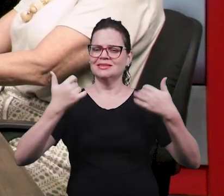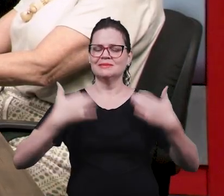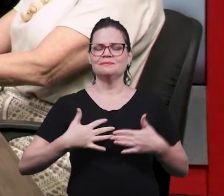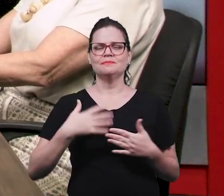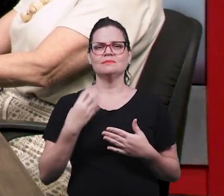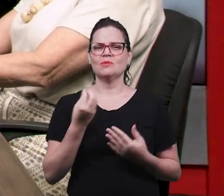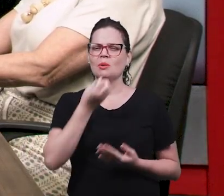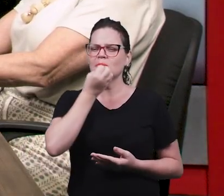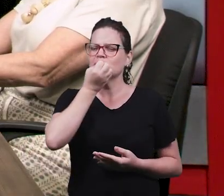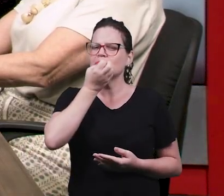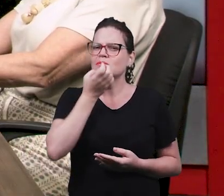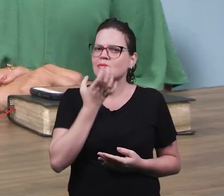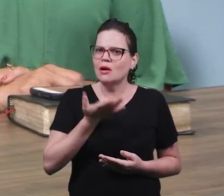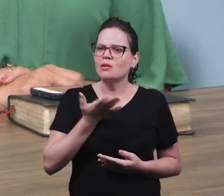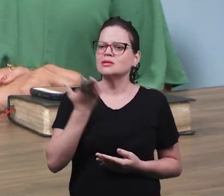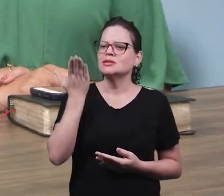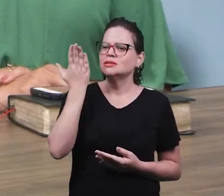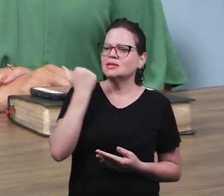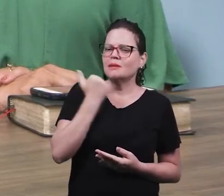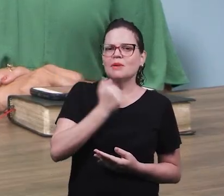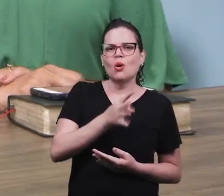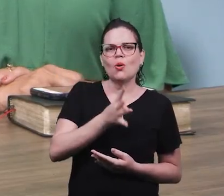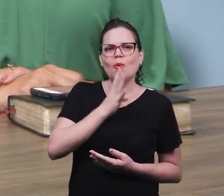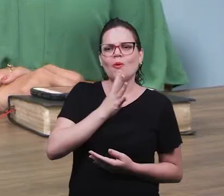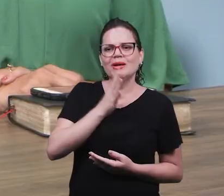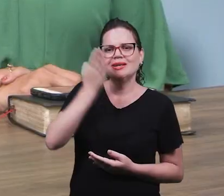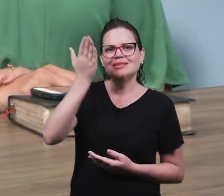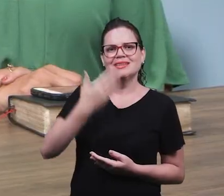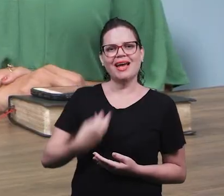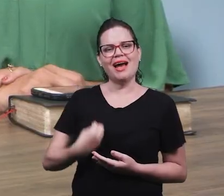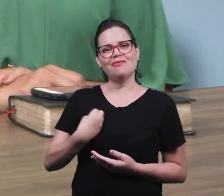precioso conhecer um pouco da vida dos nossos